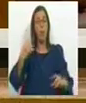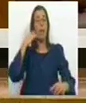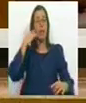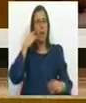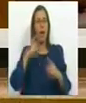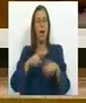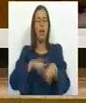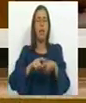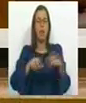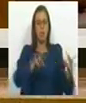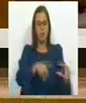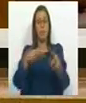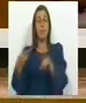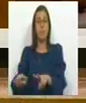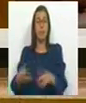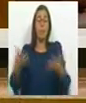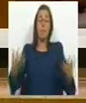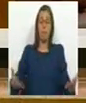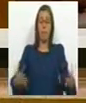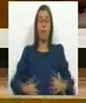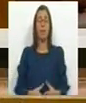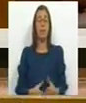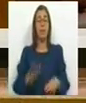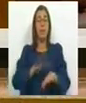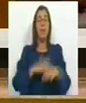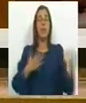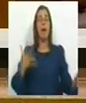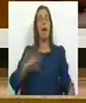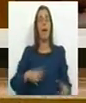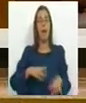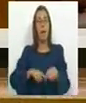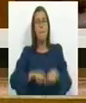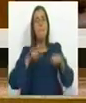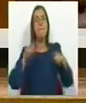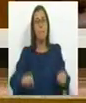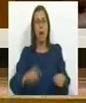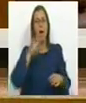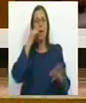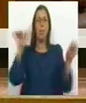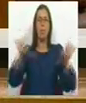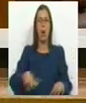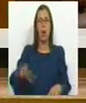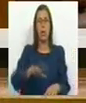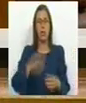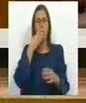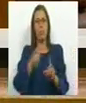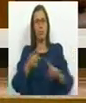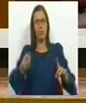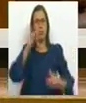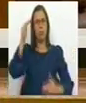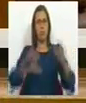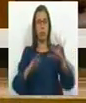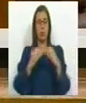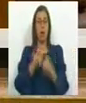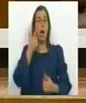após o período de transição e que agora a esquerda pretende prolongar, agravando a situação de injustiça social